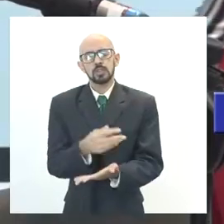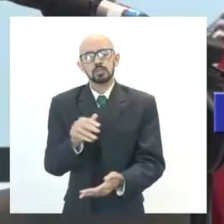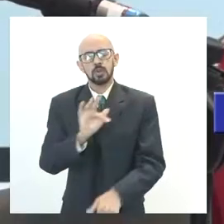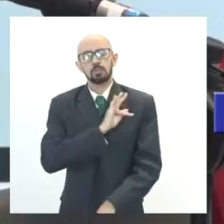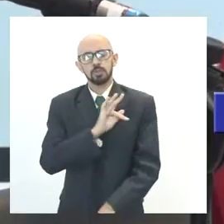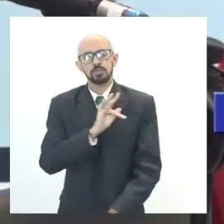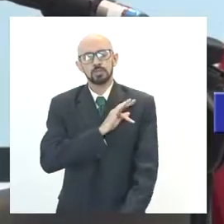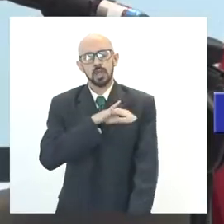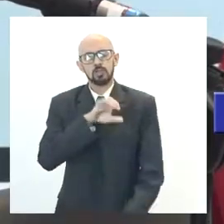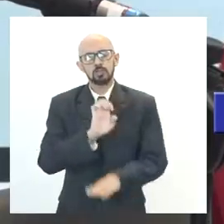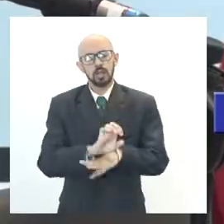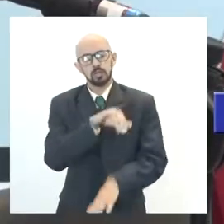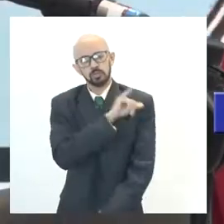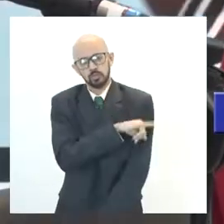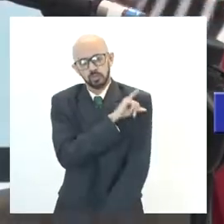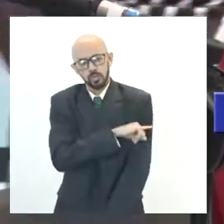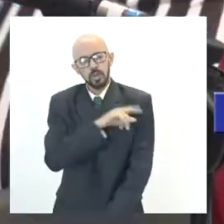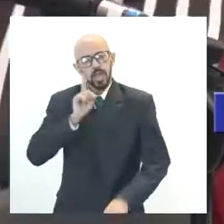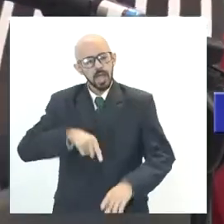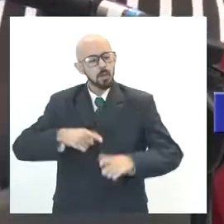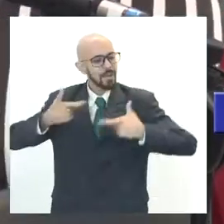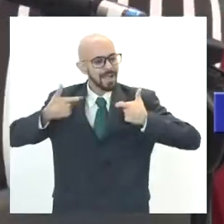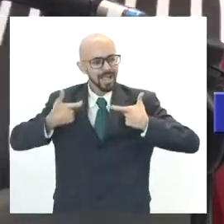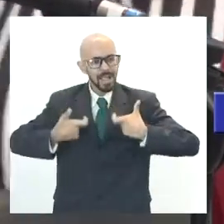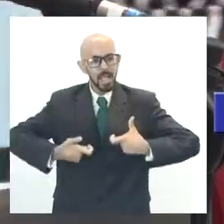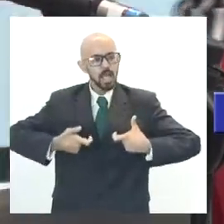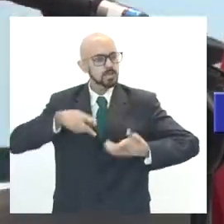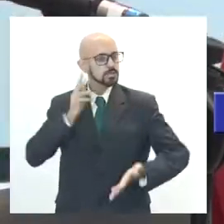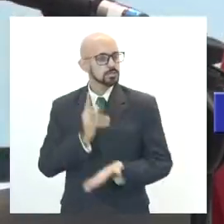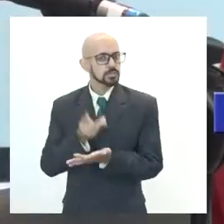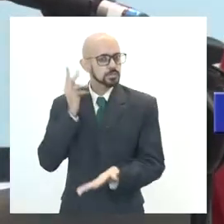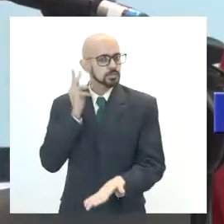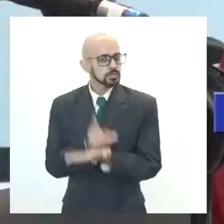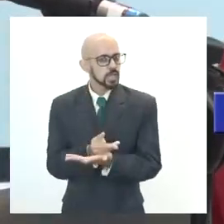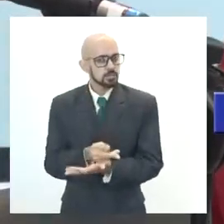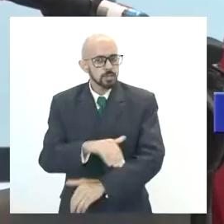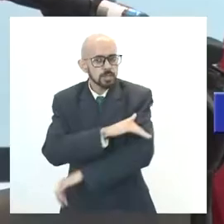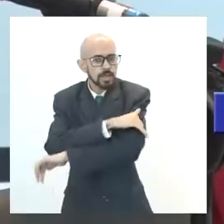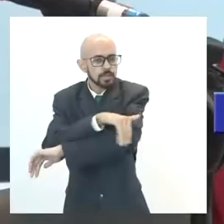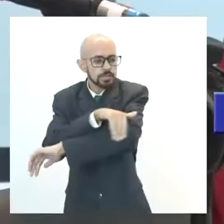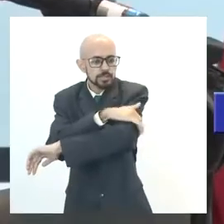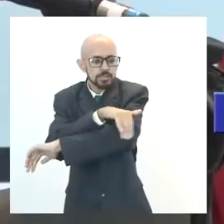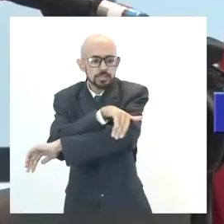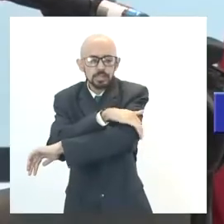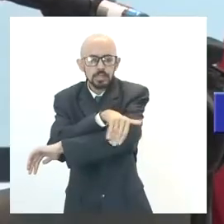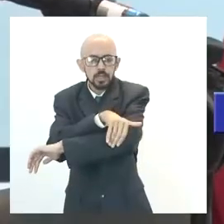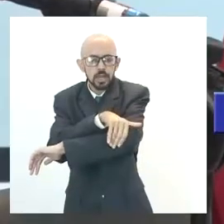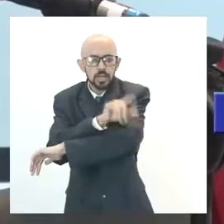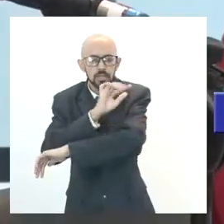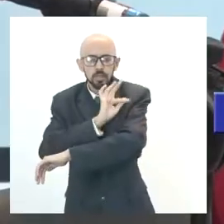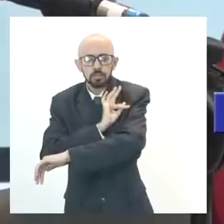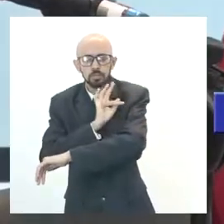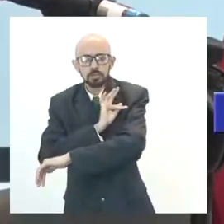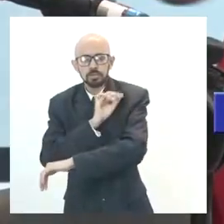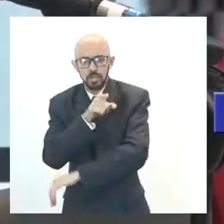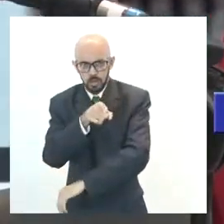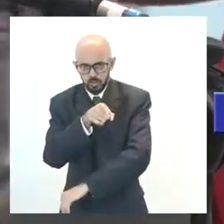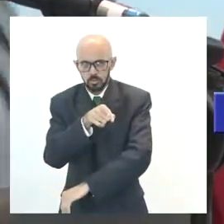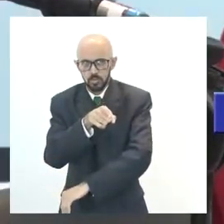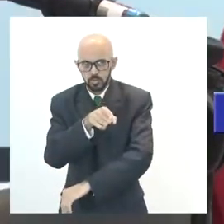eles vivem uma guerra constante eles estão em cada esquina também precisamos